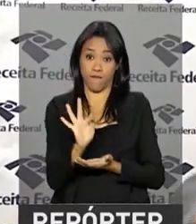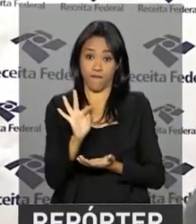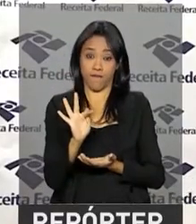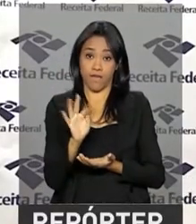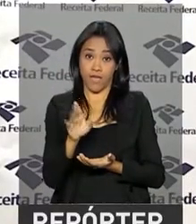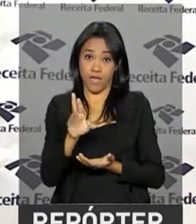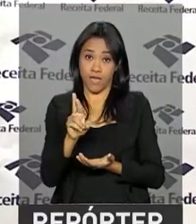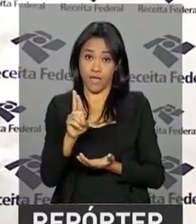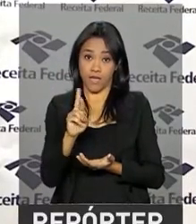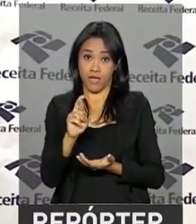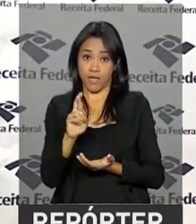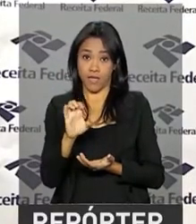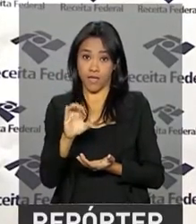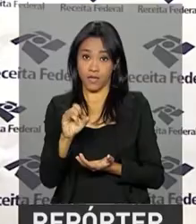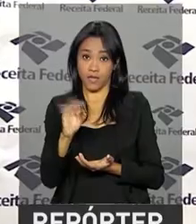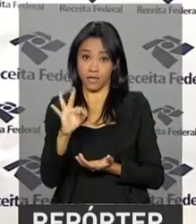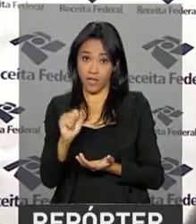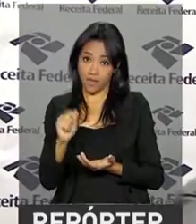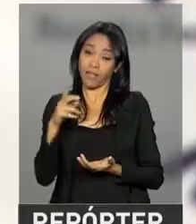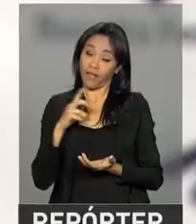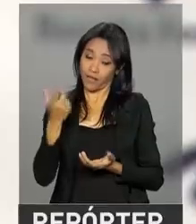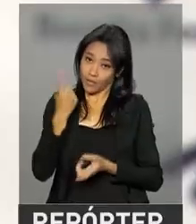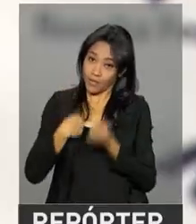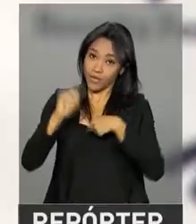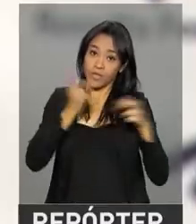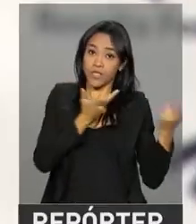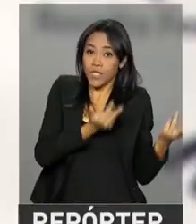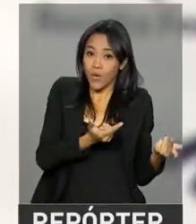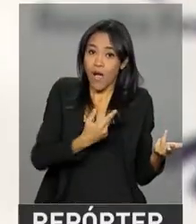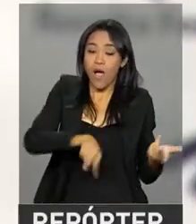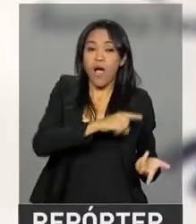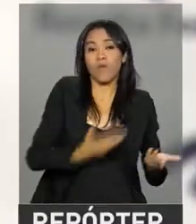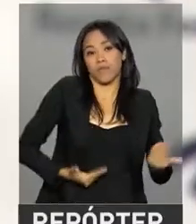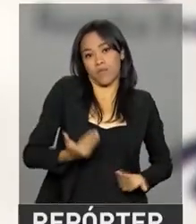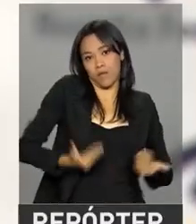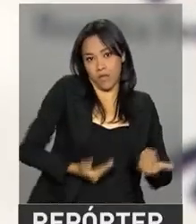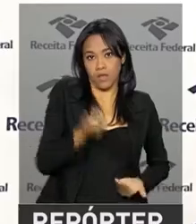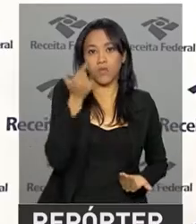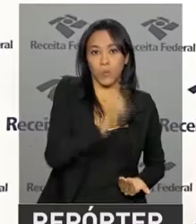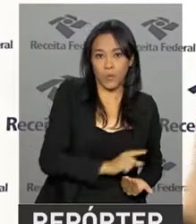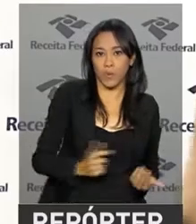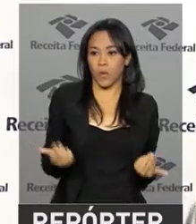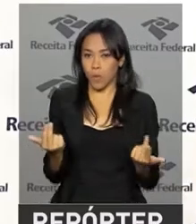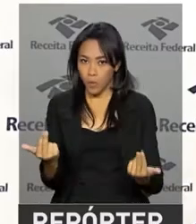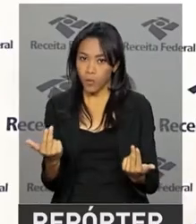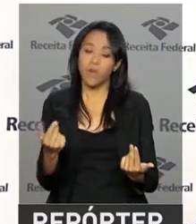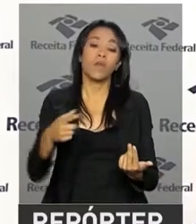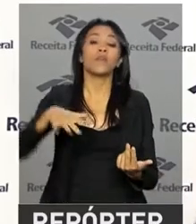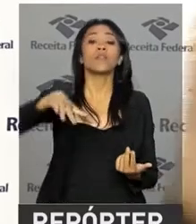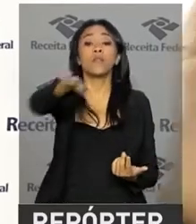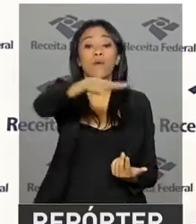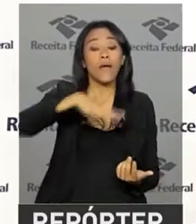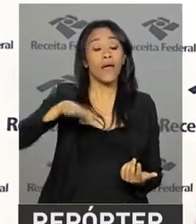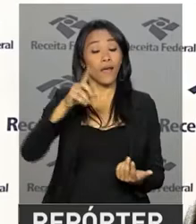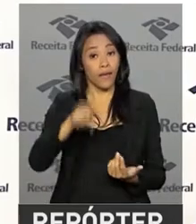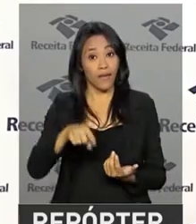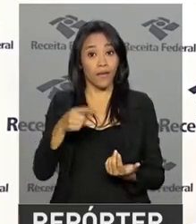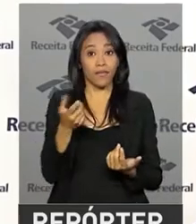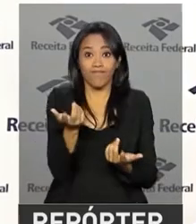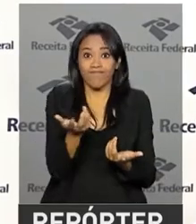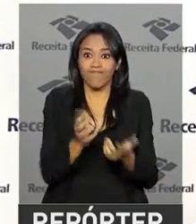sucesso alcançado com os empregadores domésticos o uso do e social por todo o setor produtivo é algo irreversível